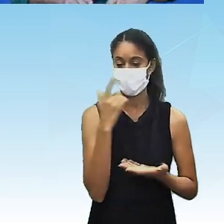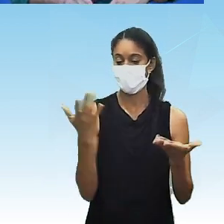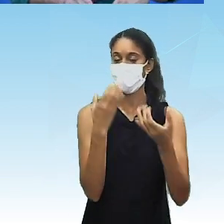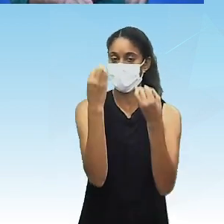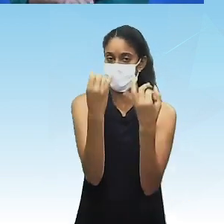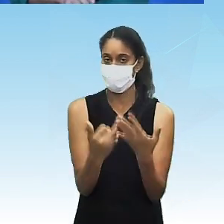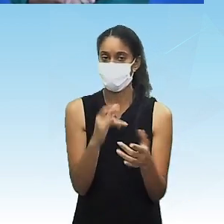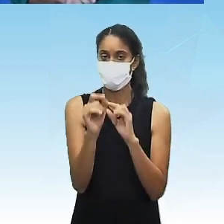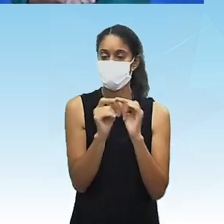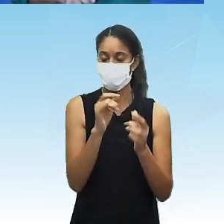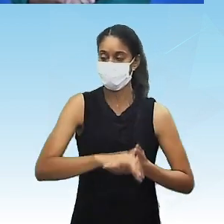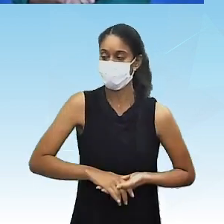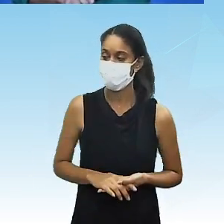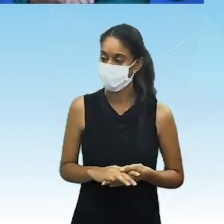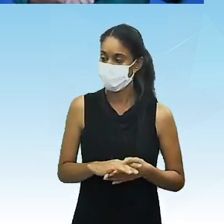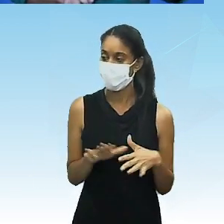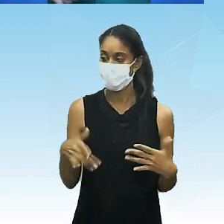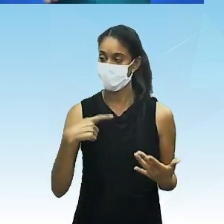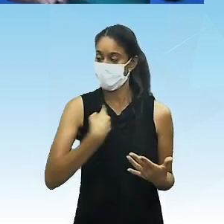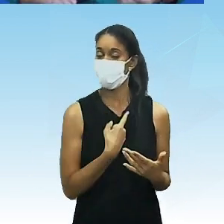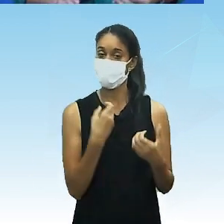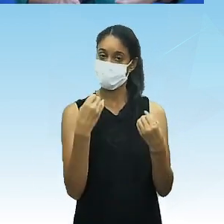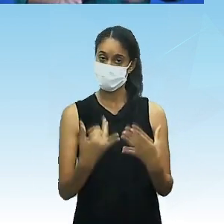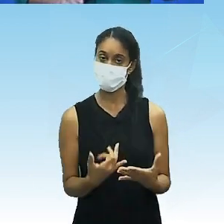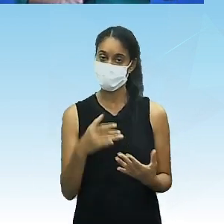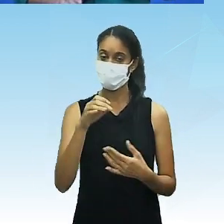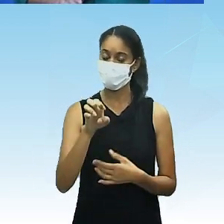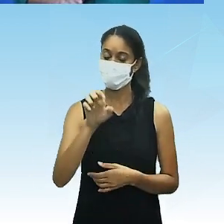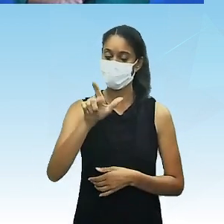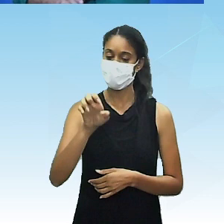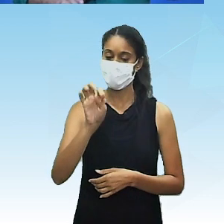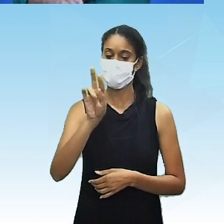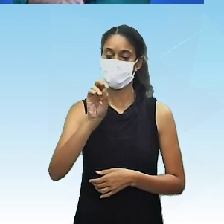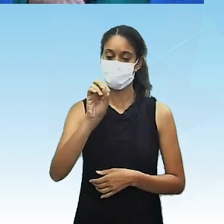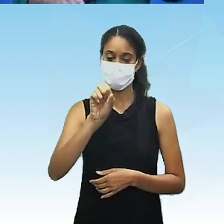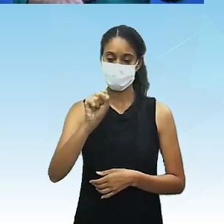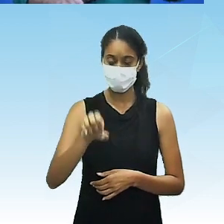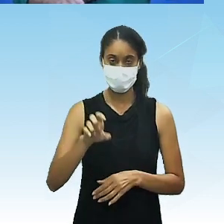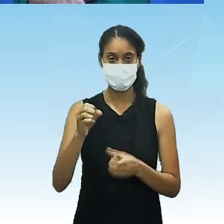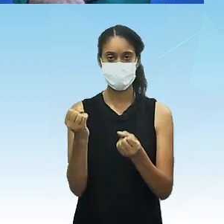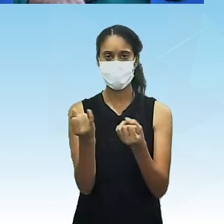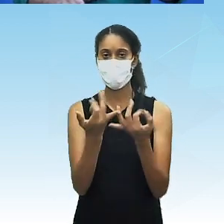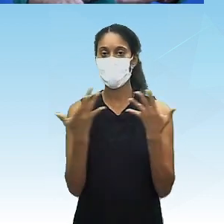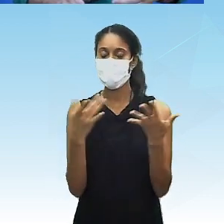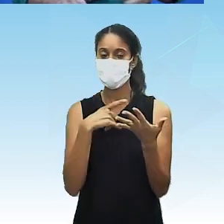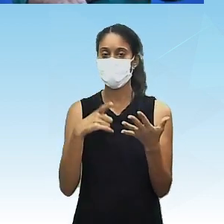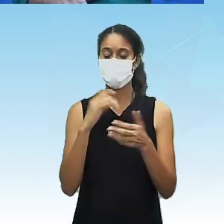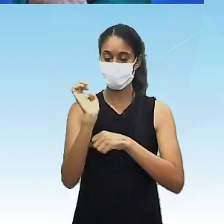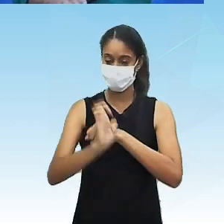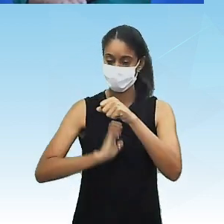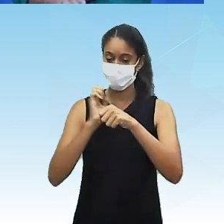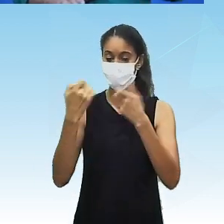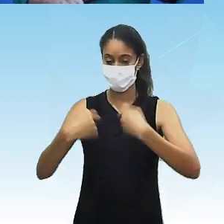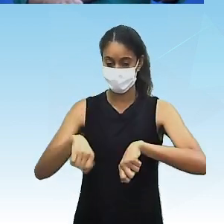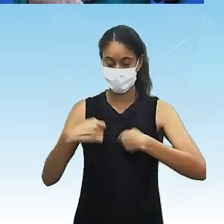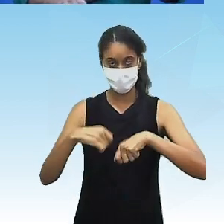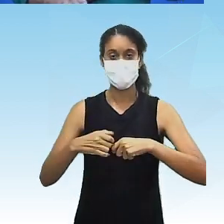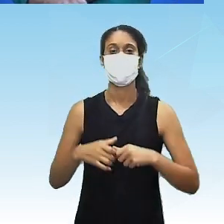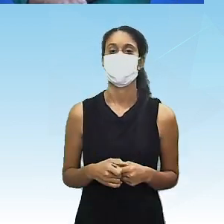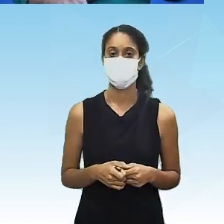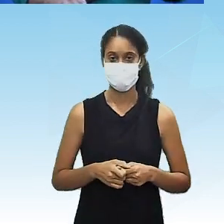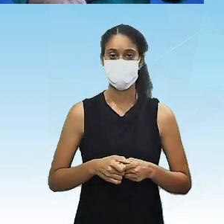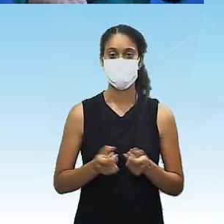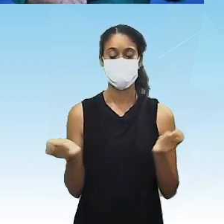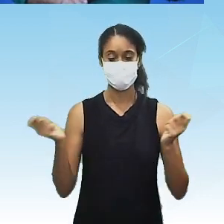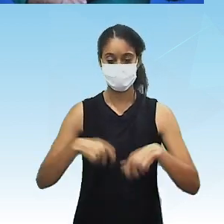em trocando em miúdos, quando a gente fala de eletrólise, a gente precisa saber da quantidade de elétrons que eu preciso